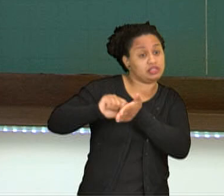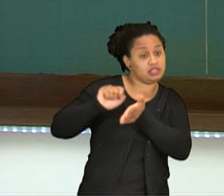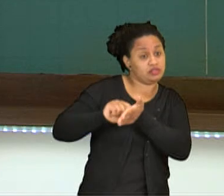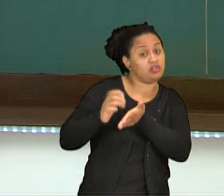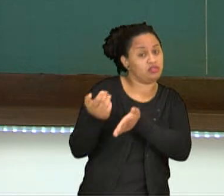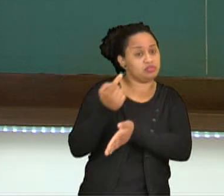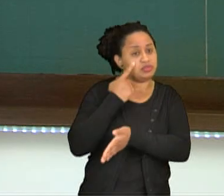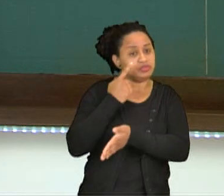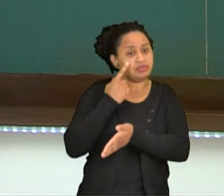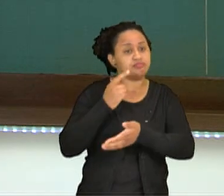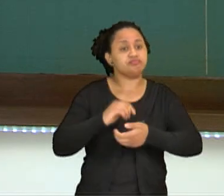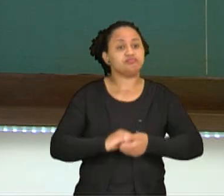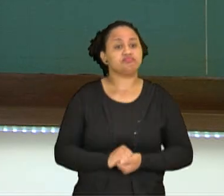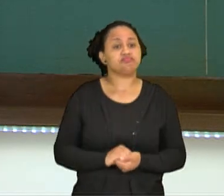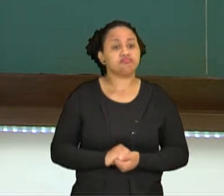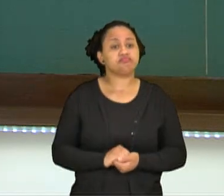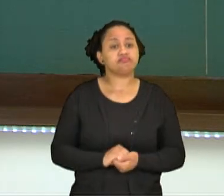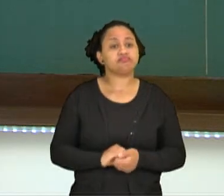então?